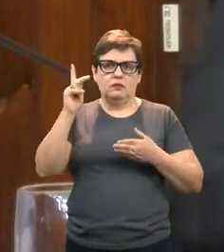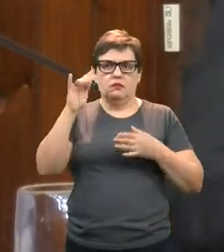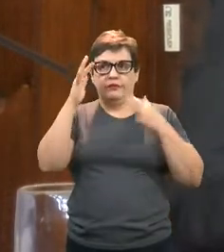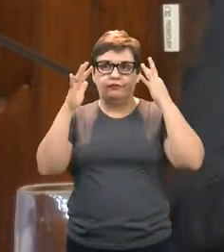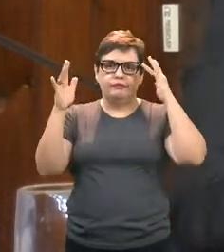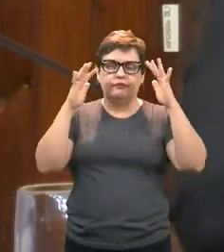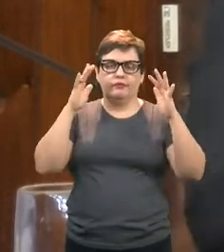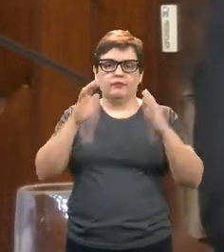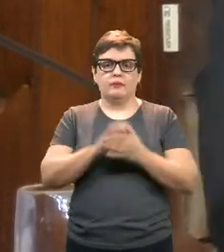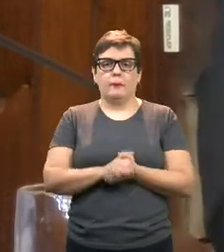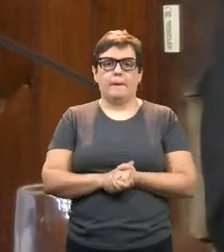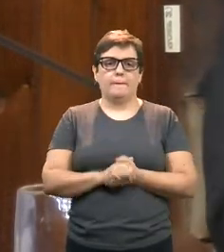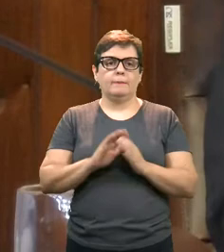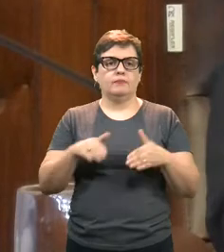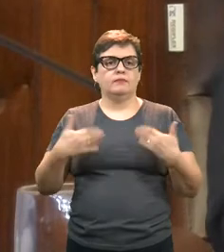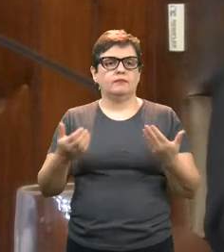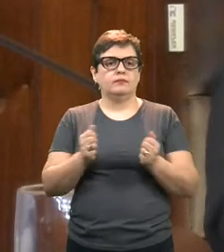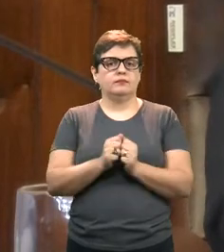entretenimento. Portanto,